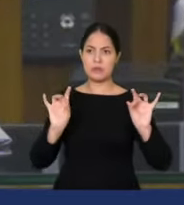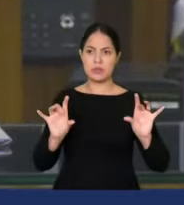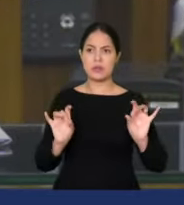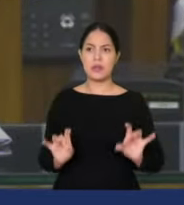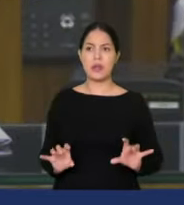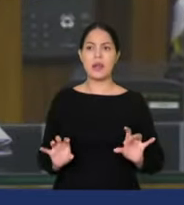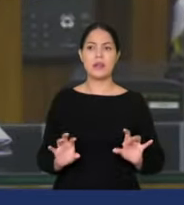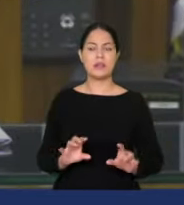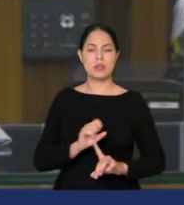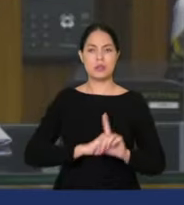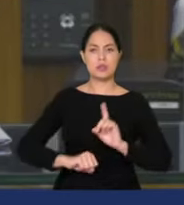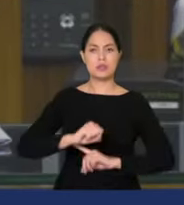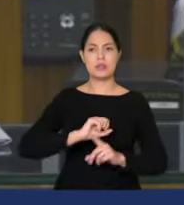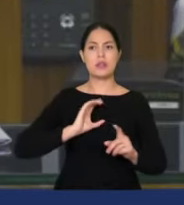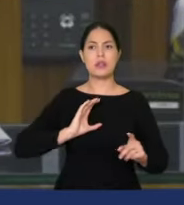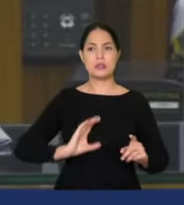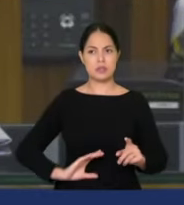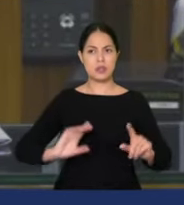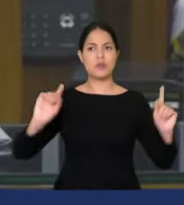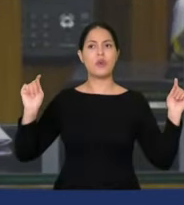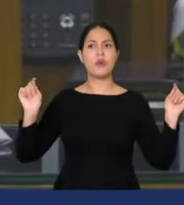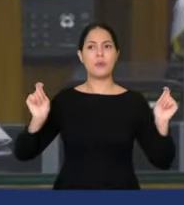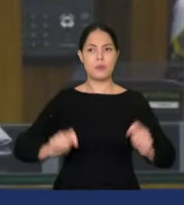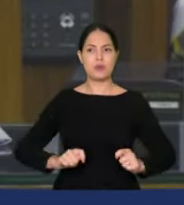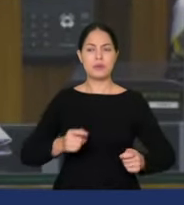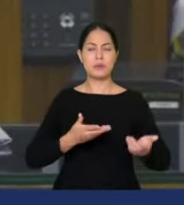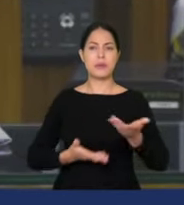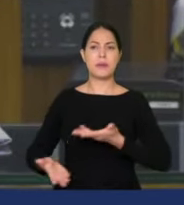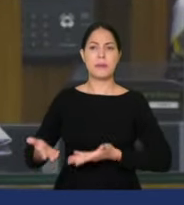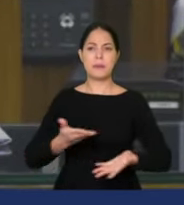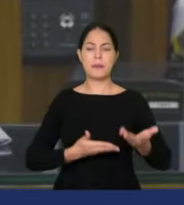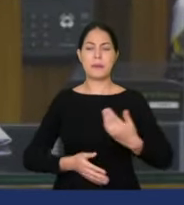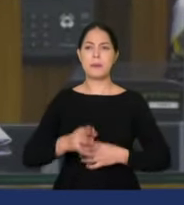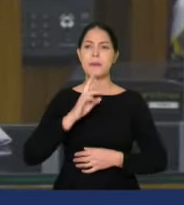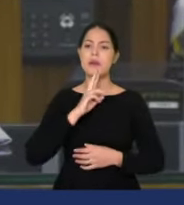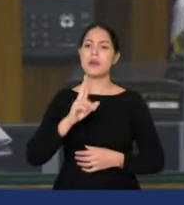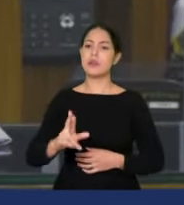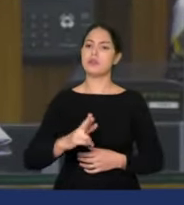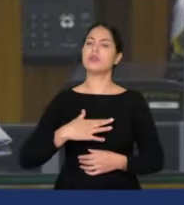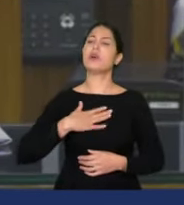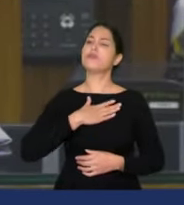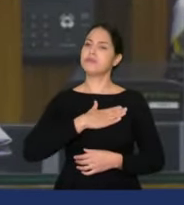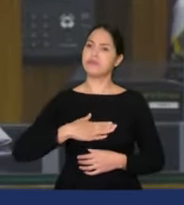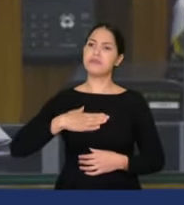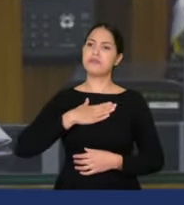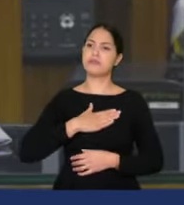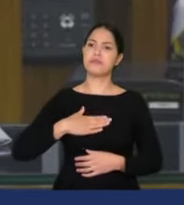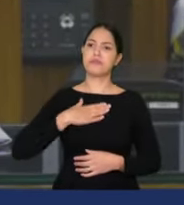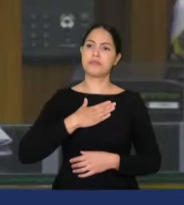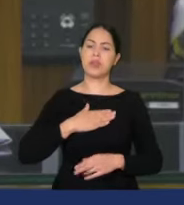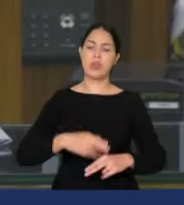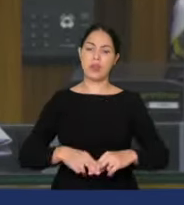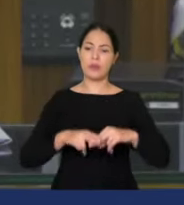civil será capaz de encontrar resultado satisfatório para que essa difícil equação